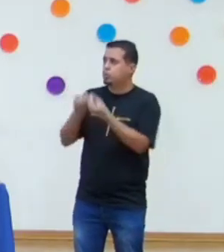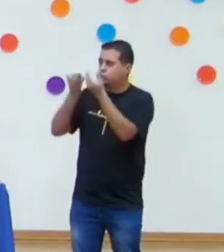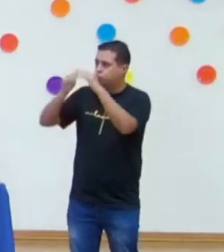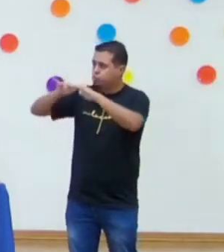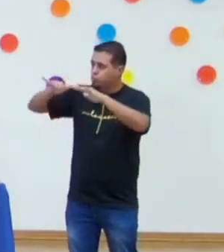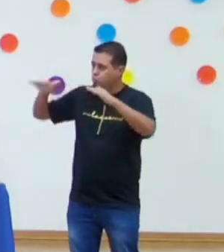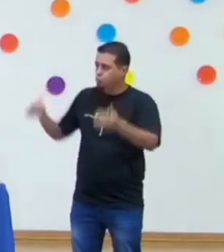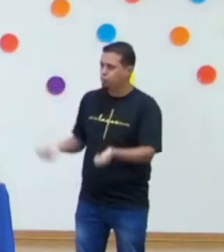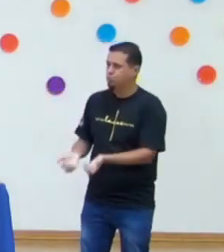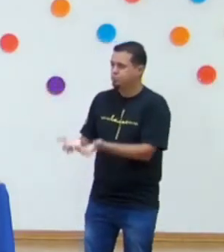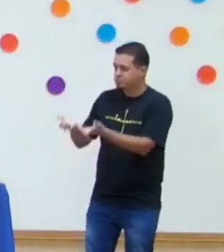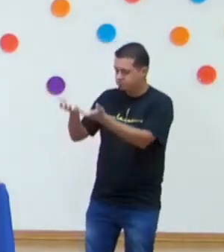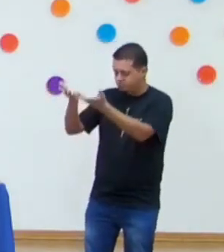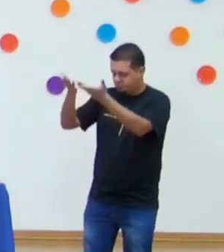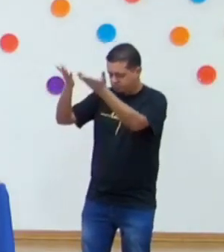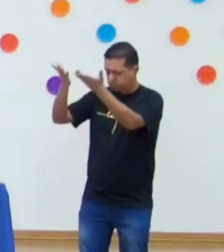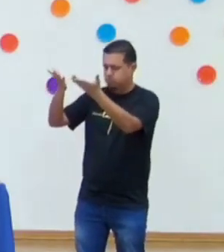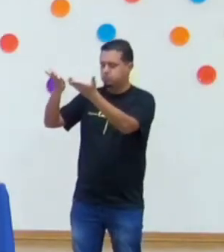pra teu louvor.